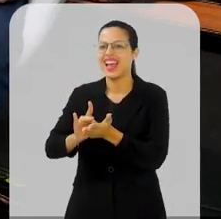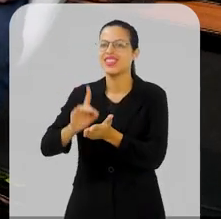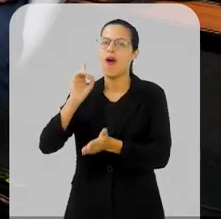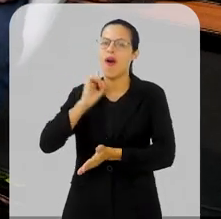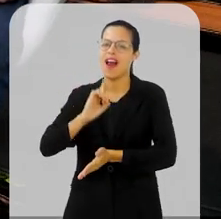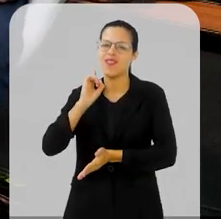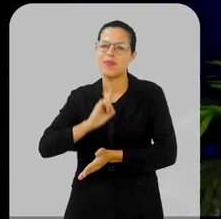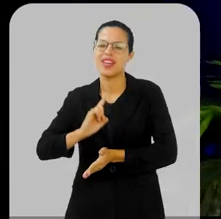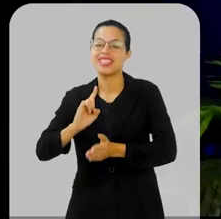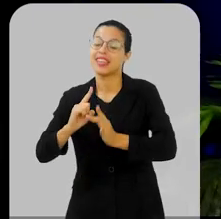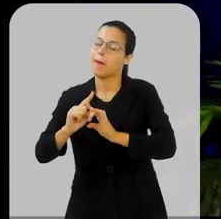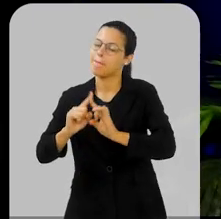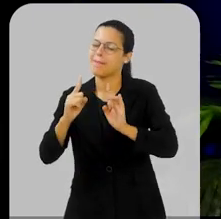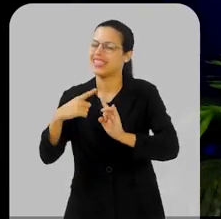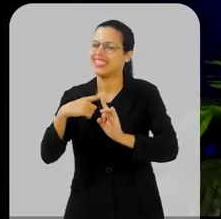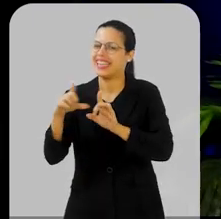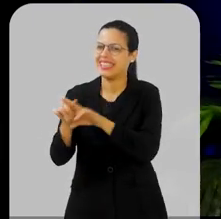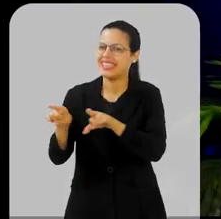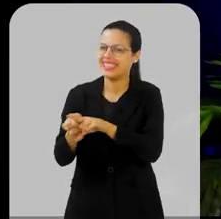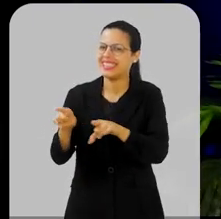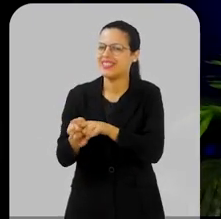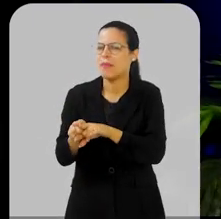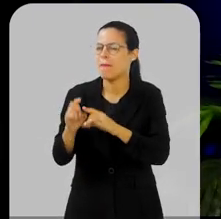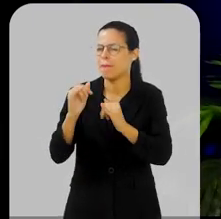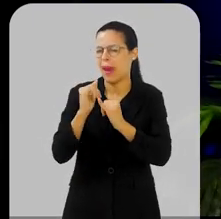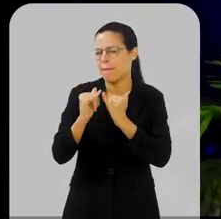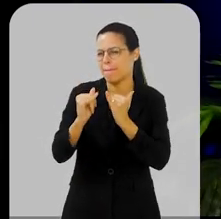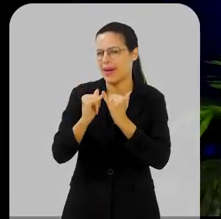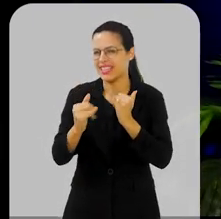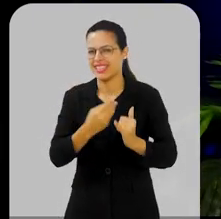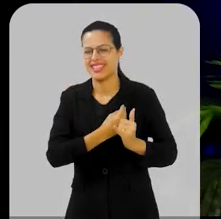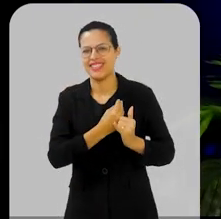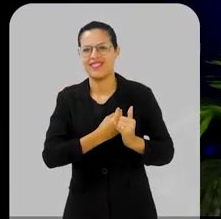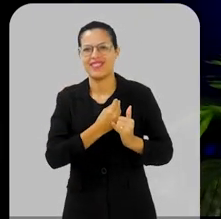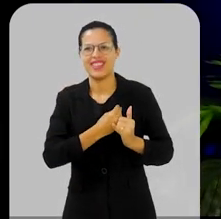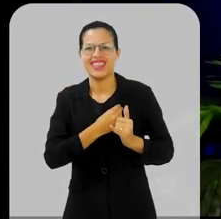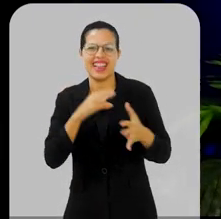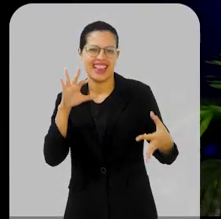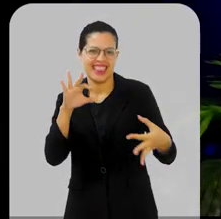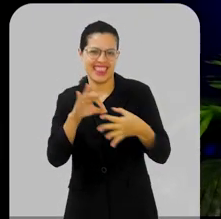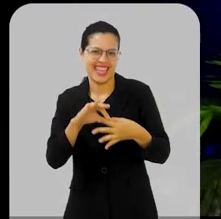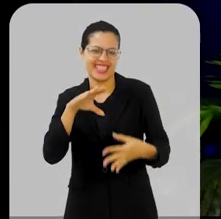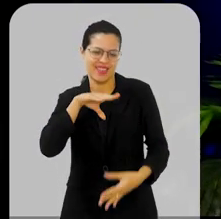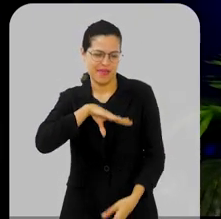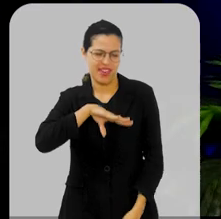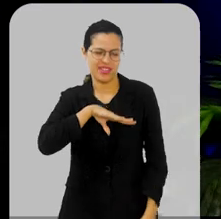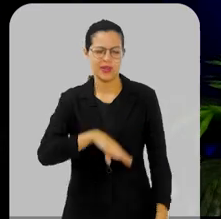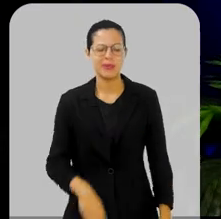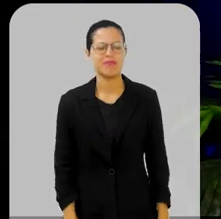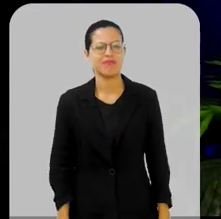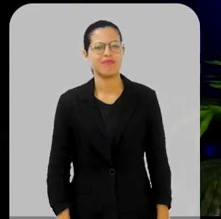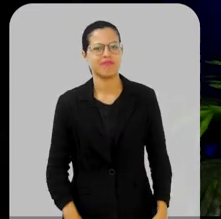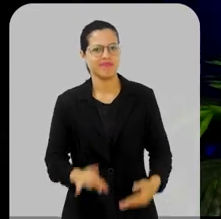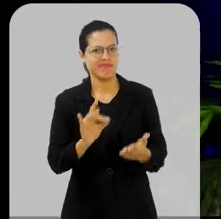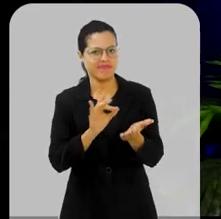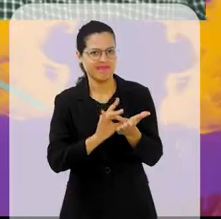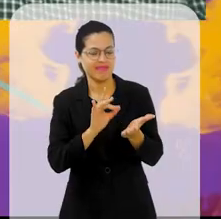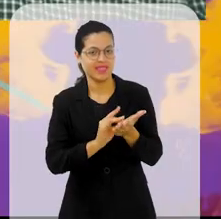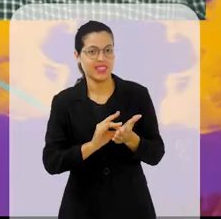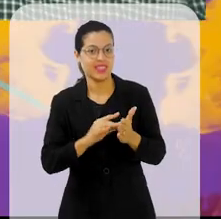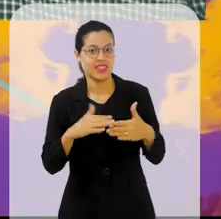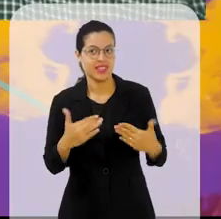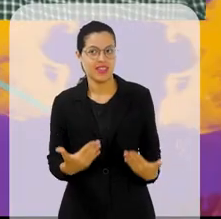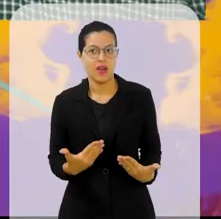um flamenguista, mas que tem também um pedaço da sua vida e da sua paixão ligado ao Vasco da Gama. É verdade.